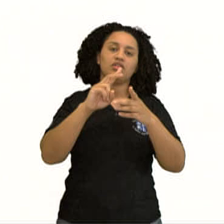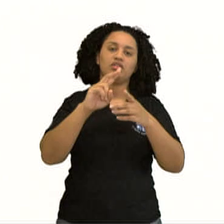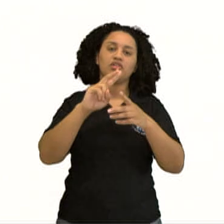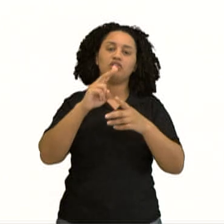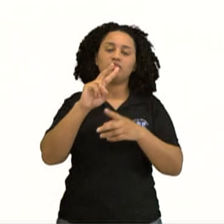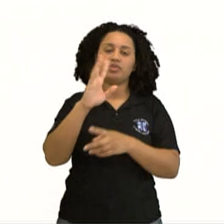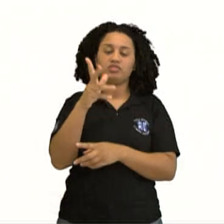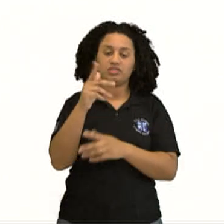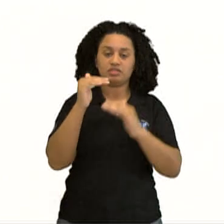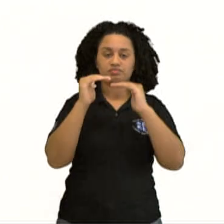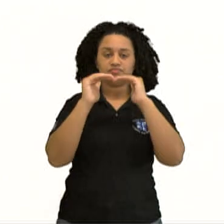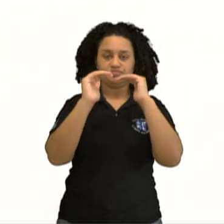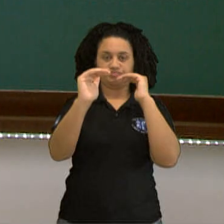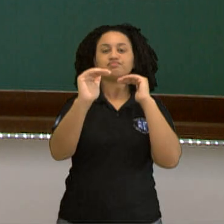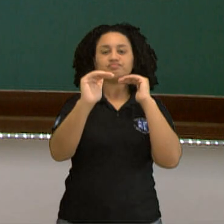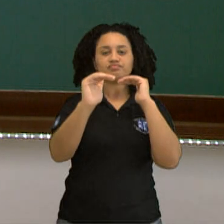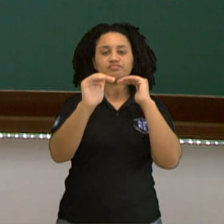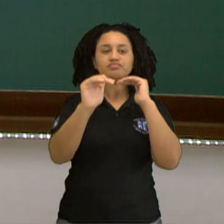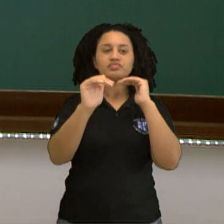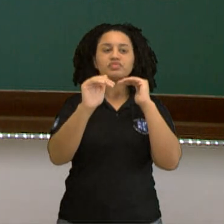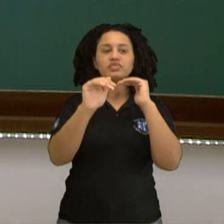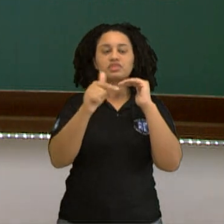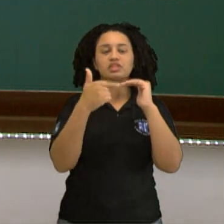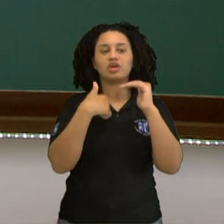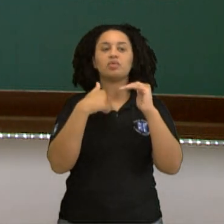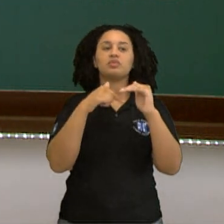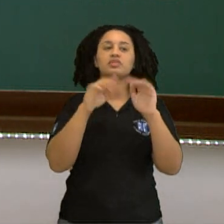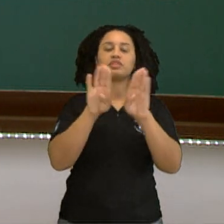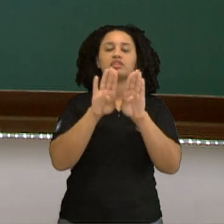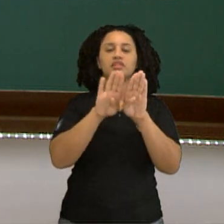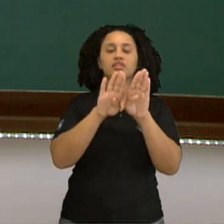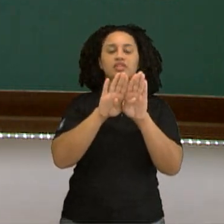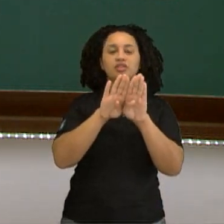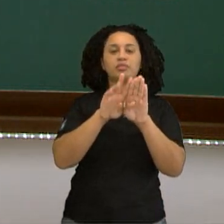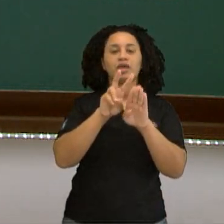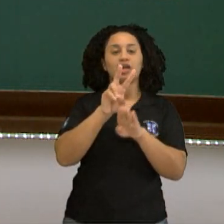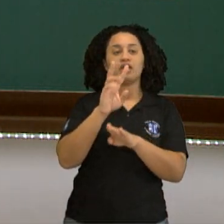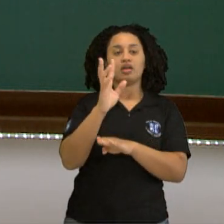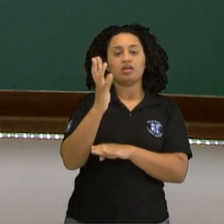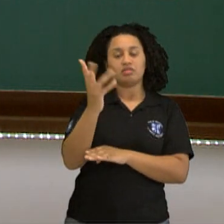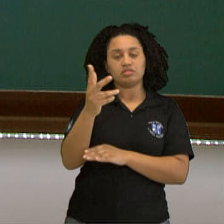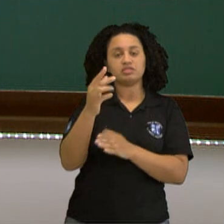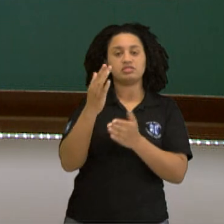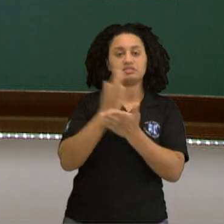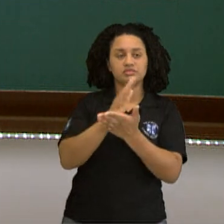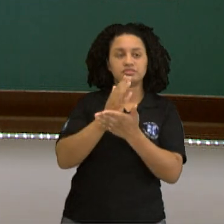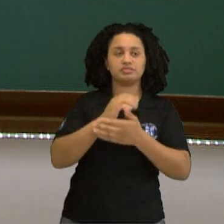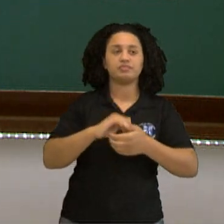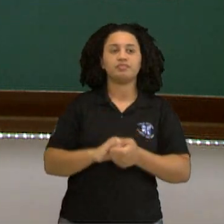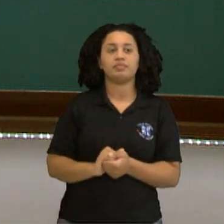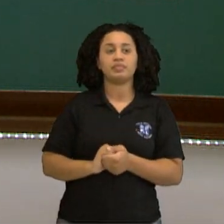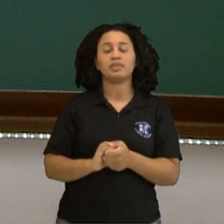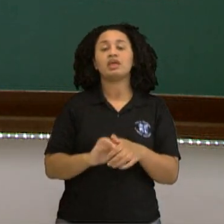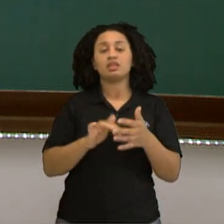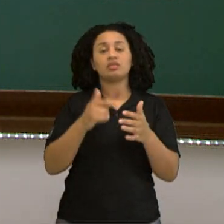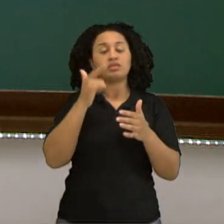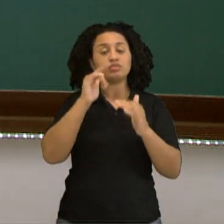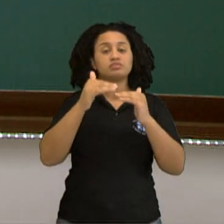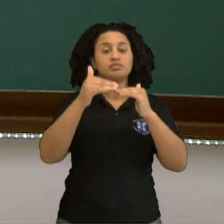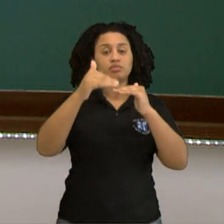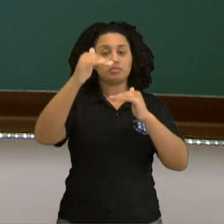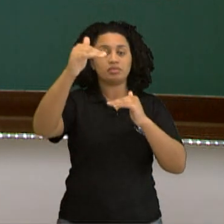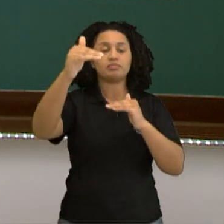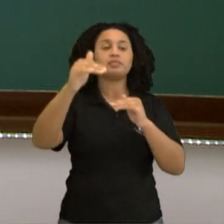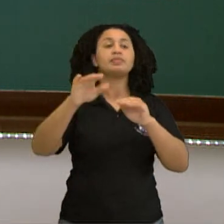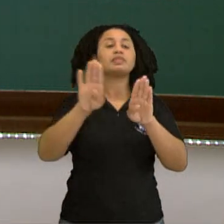constante, que dá exatamente igual à velocidade média. Mas eu estou percebendo que está ganhando velocidade. E a outra maneira